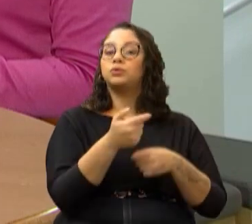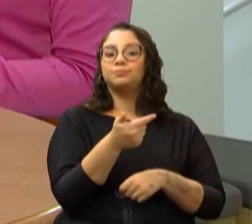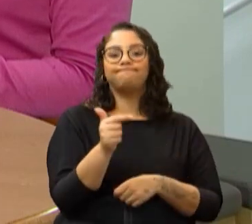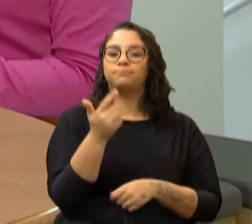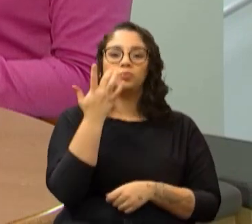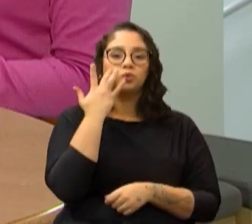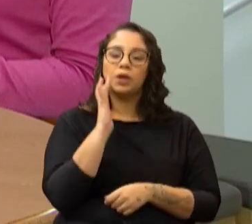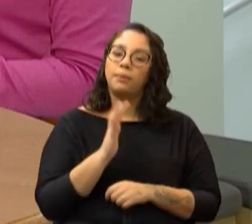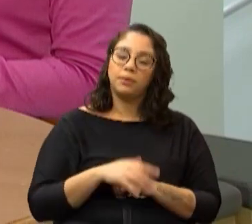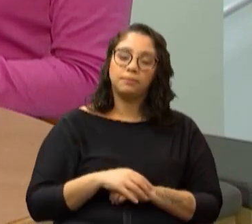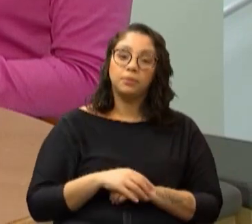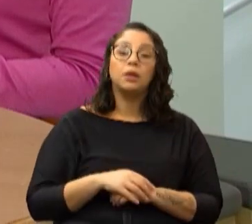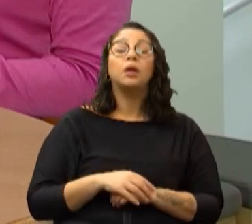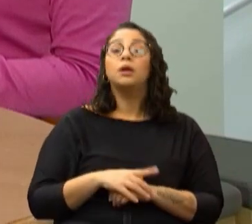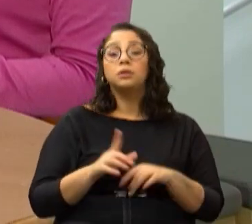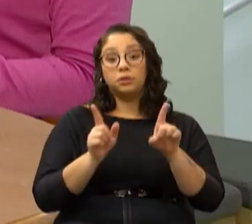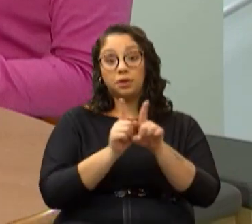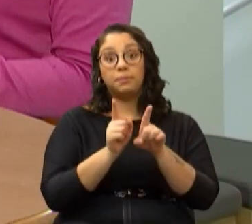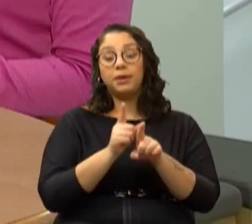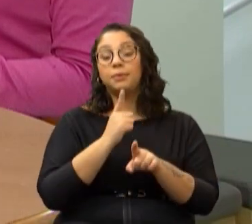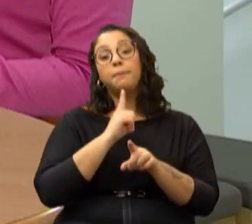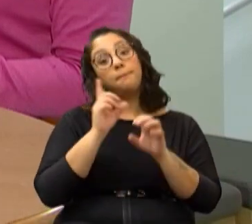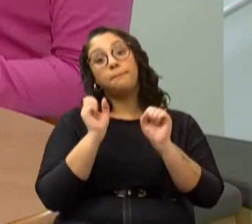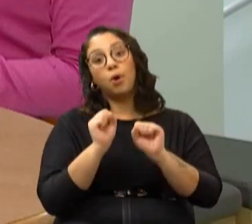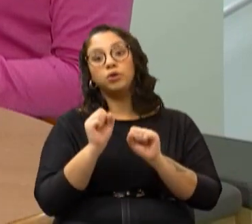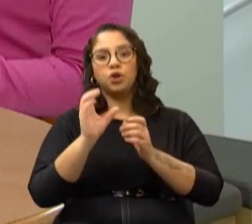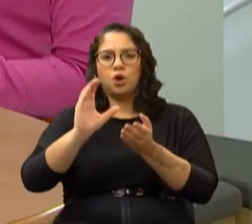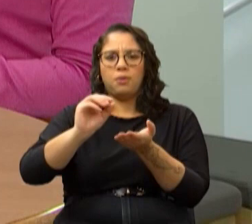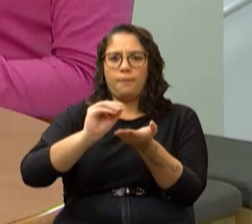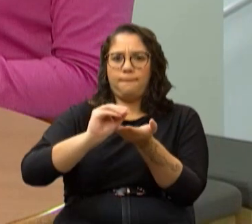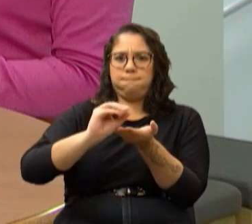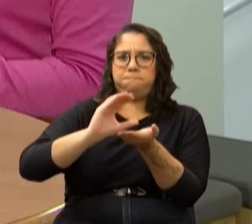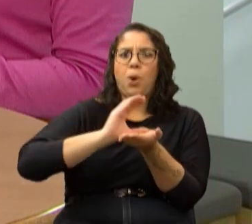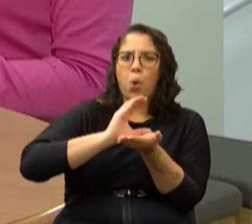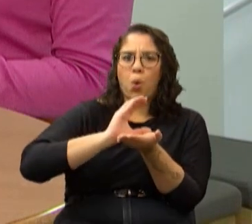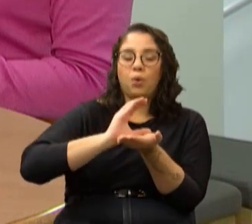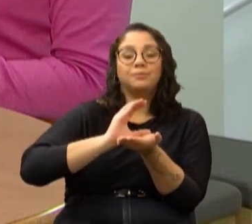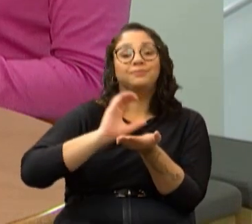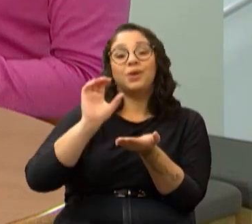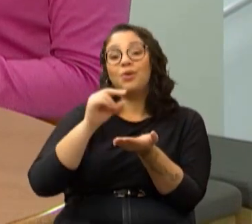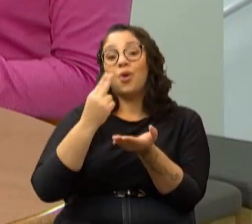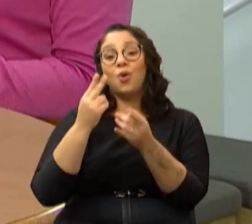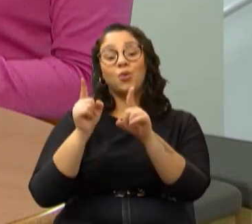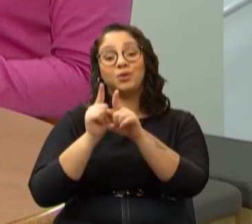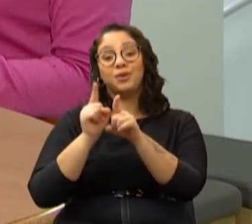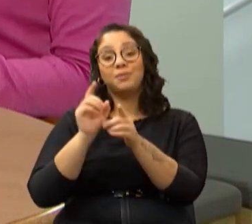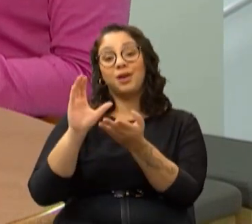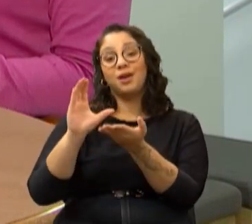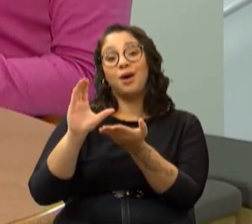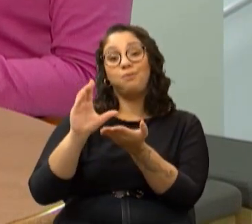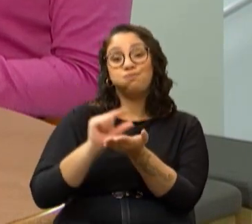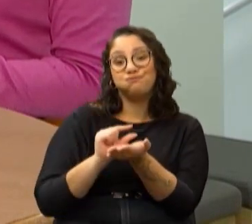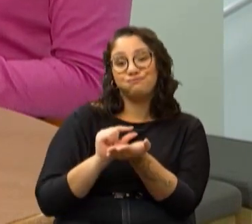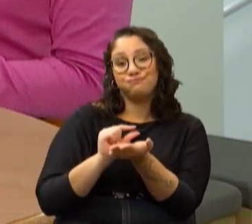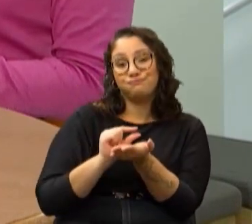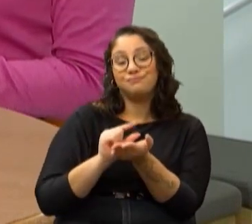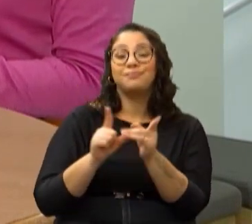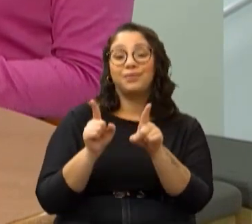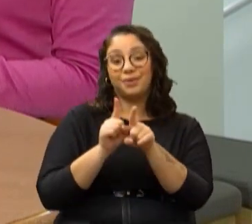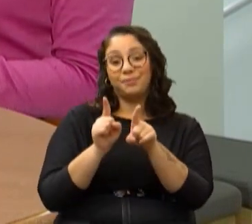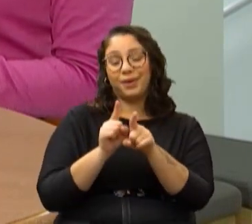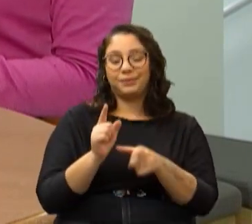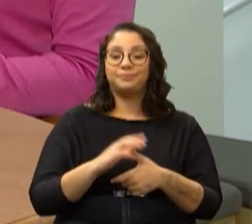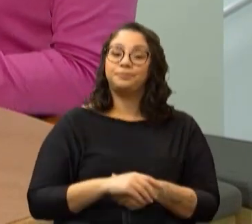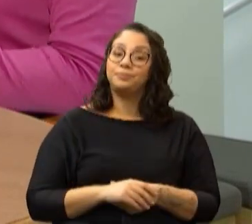que você terá com aquela aplicação. Existe a possibilidade de ter um retorno muito maior, mas existe uma possibilidade de ter uma perca